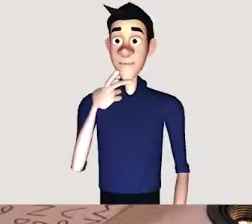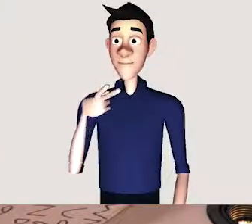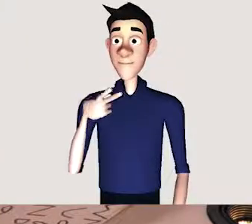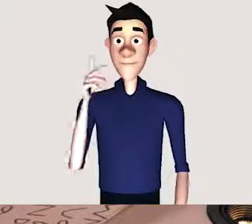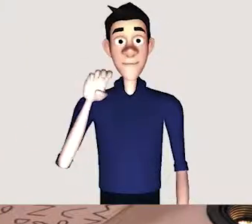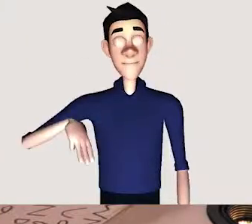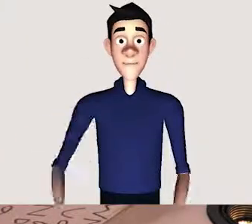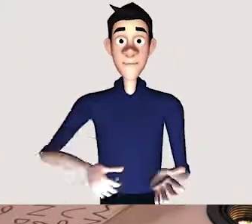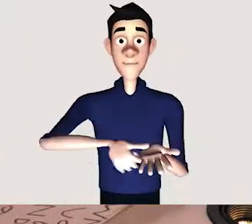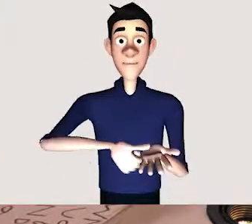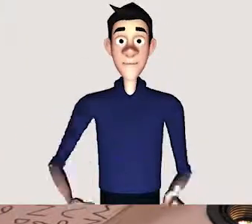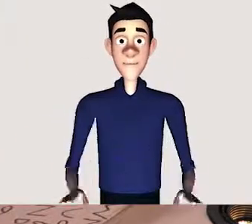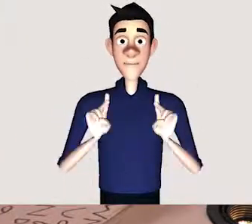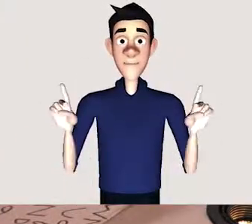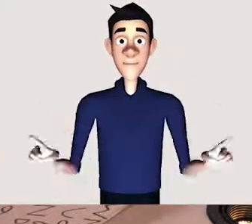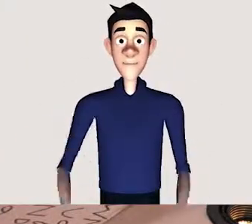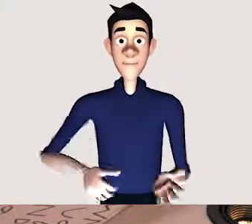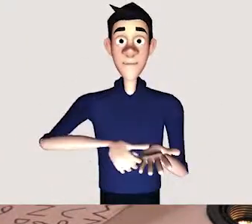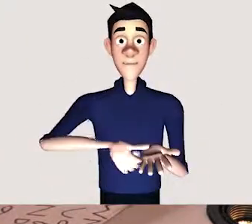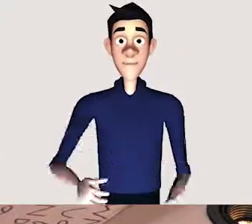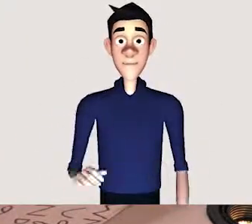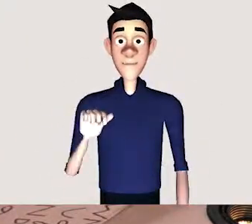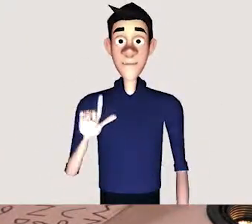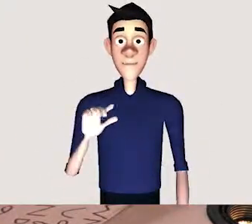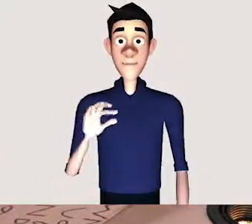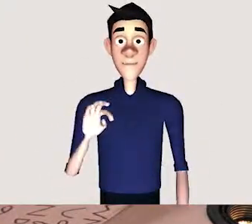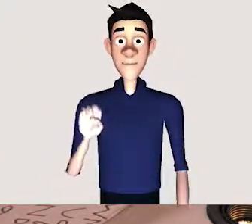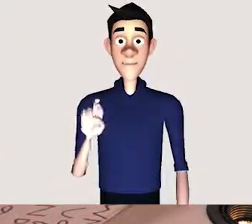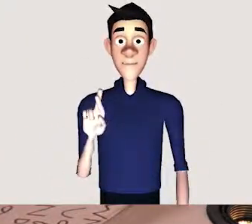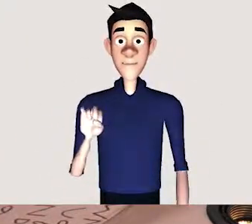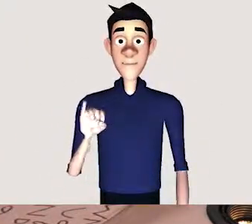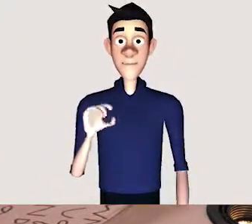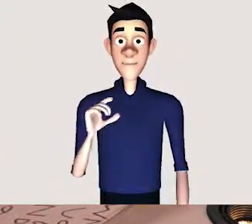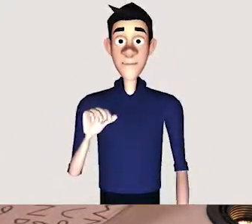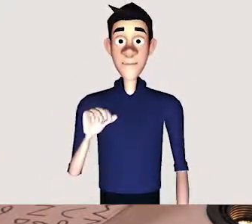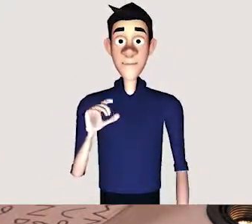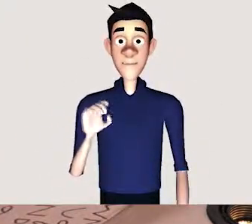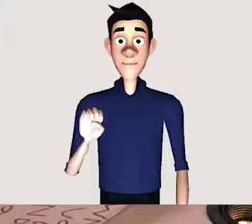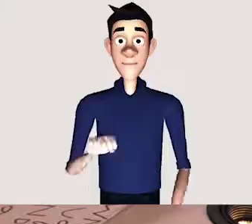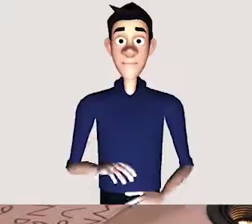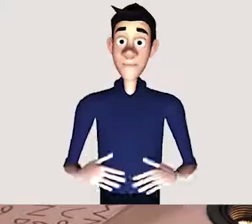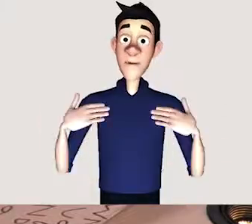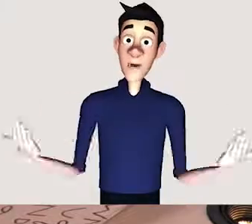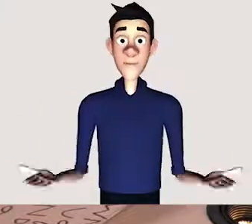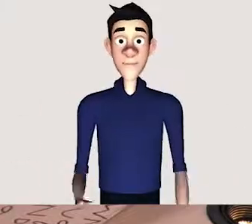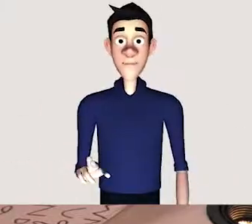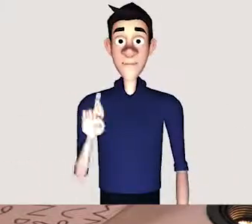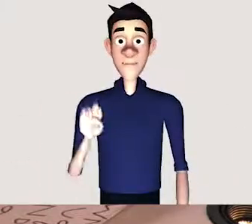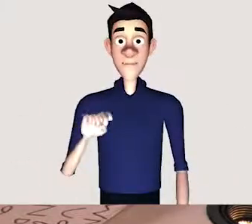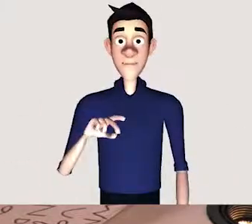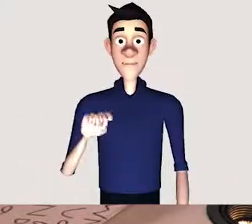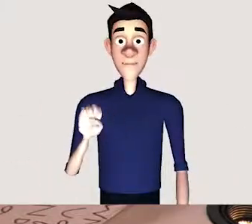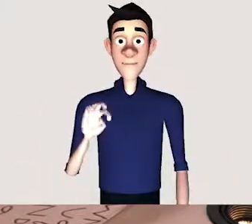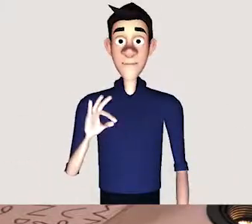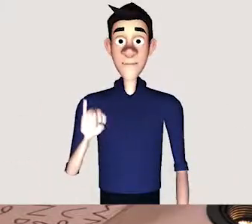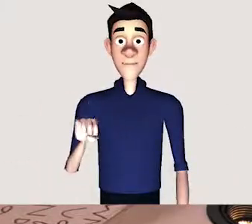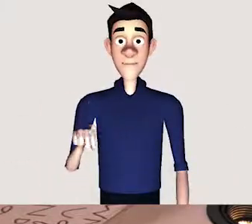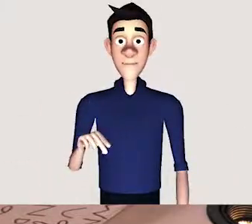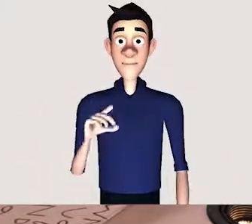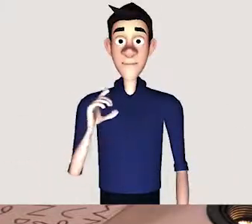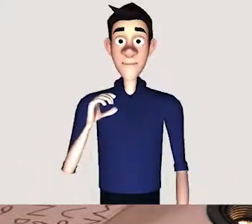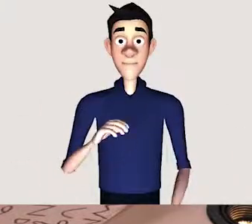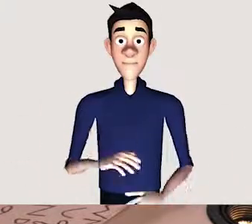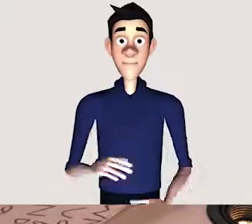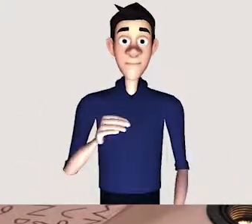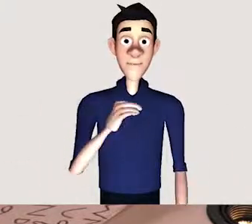ou a identidade e a alteridade. Então, repetindo, novo e velho, passado